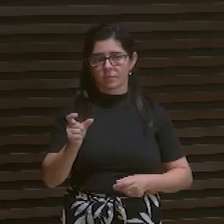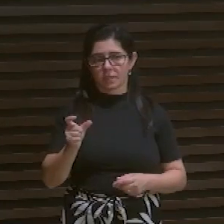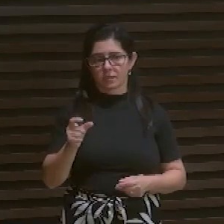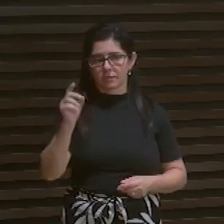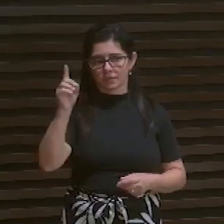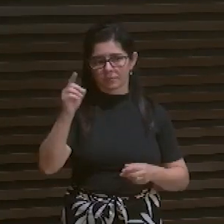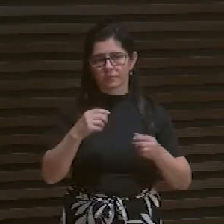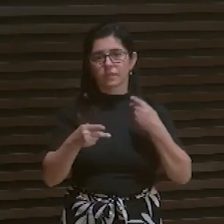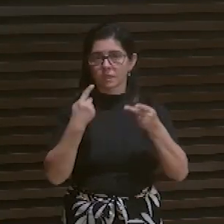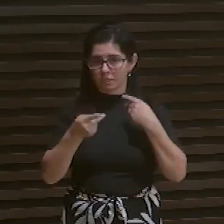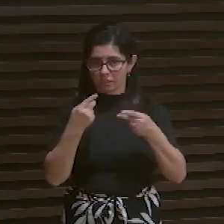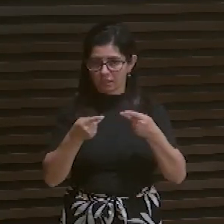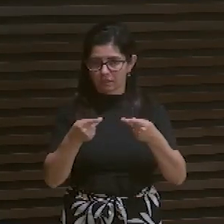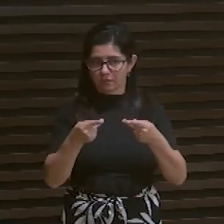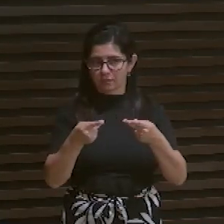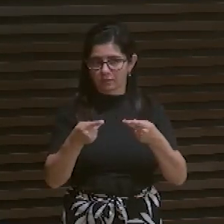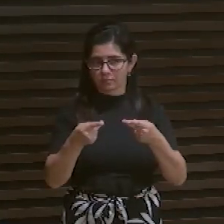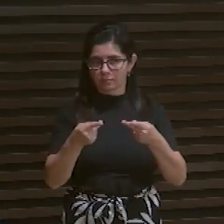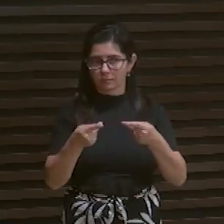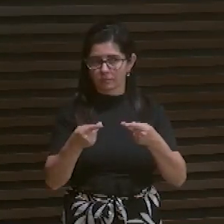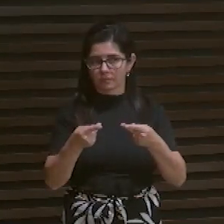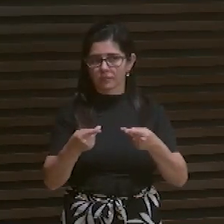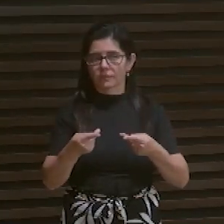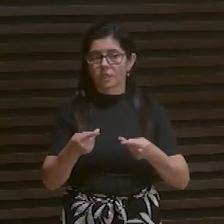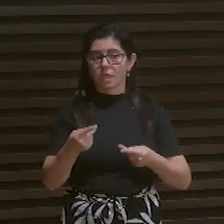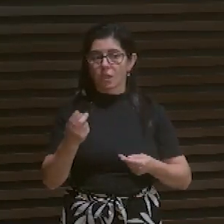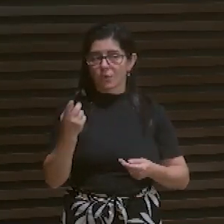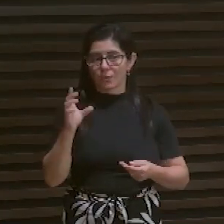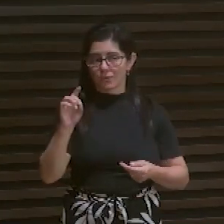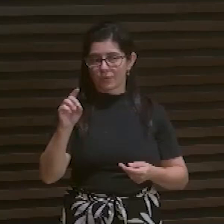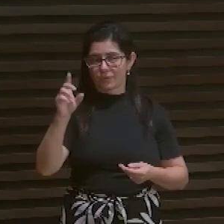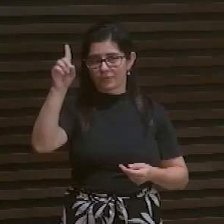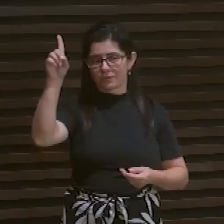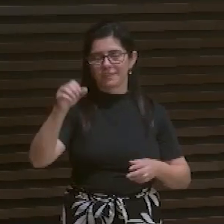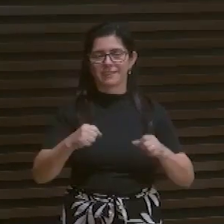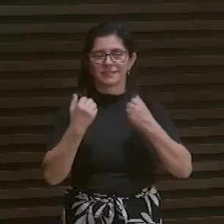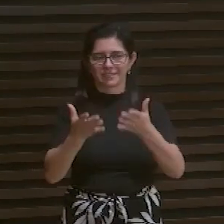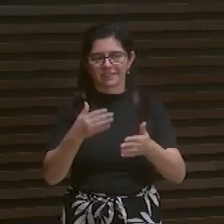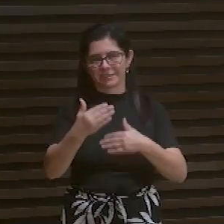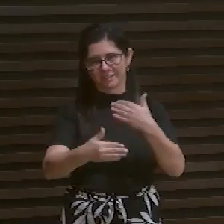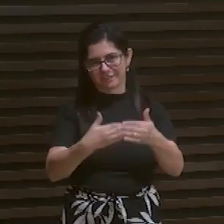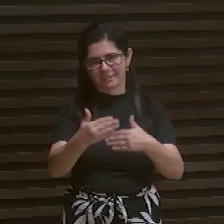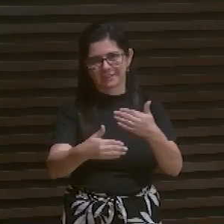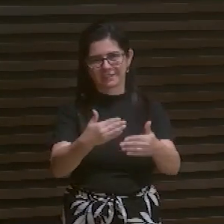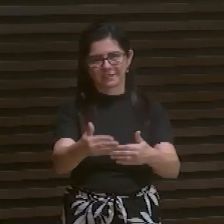que é unicamente Deus que efetua o crescimento.